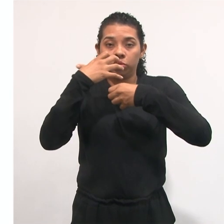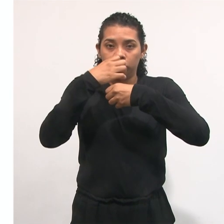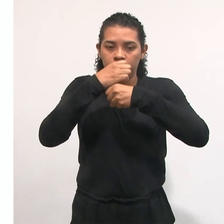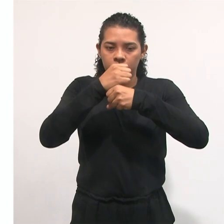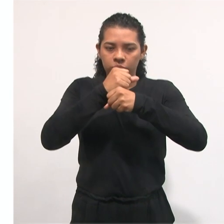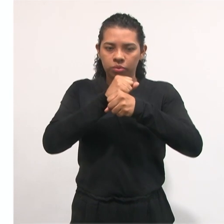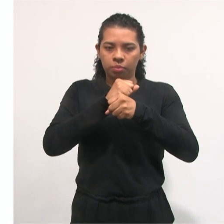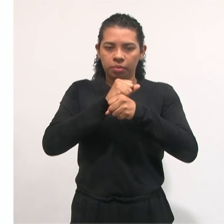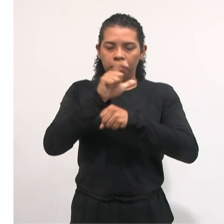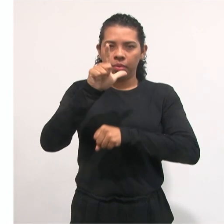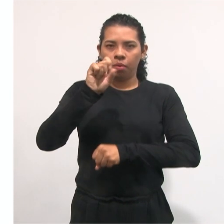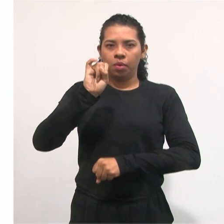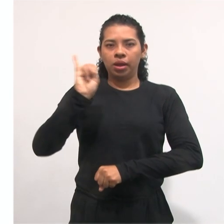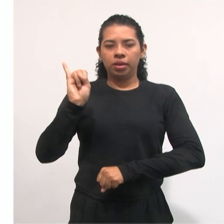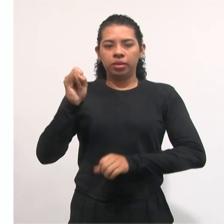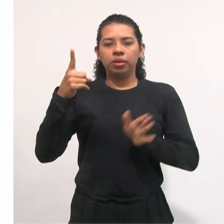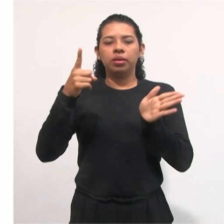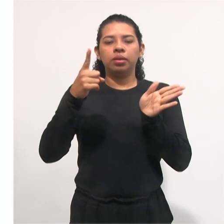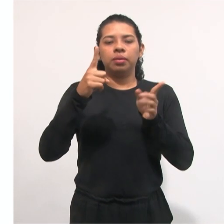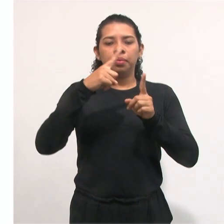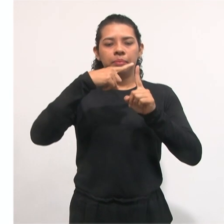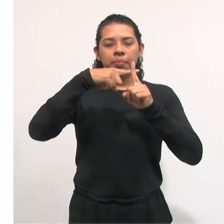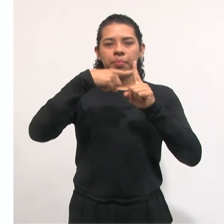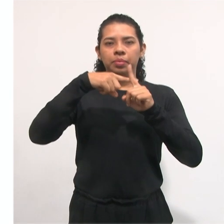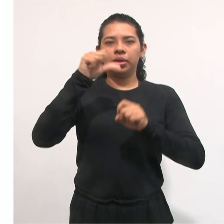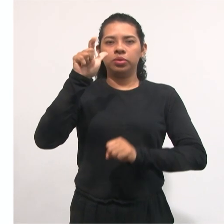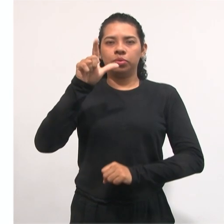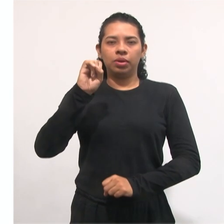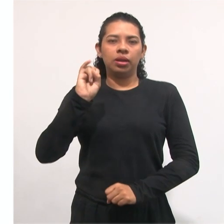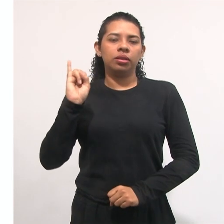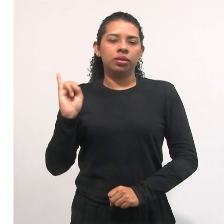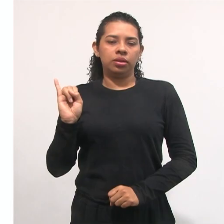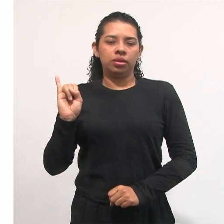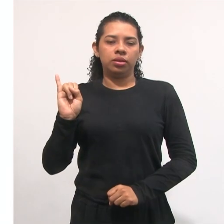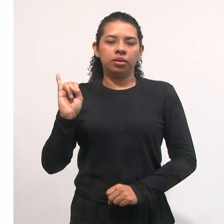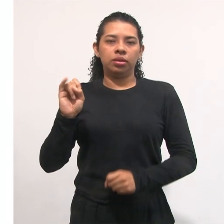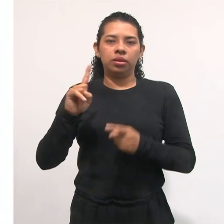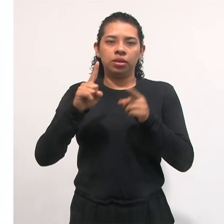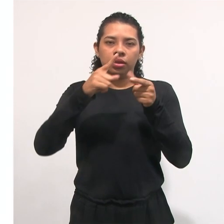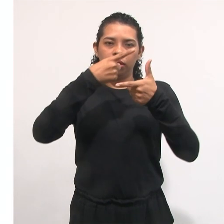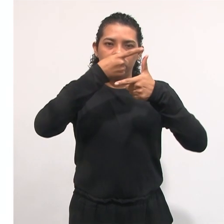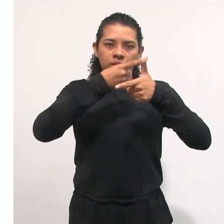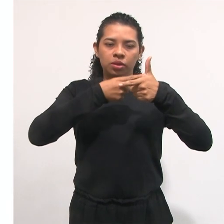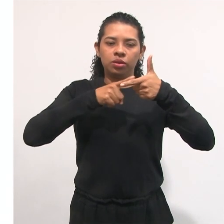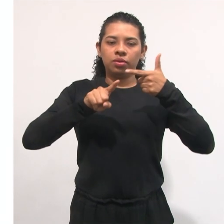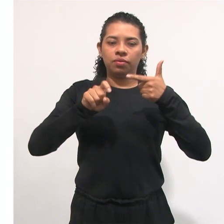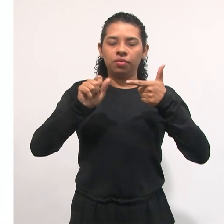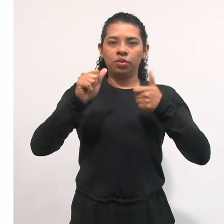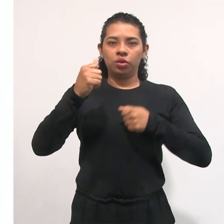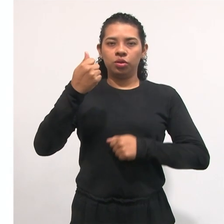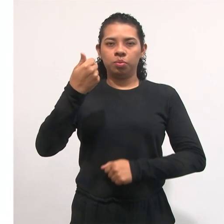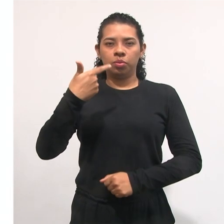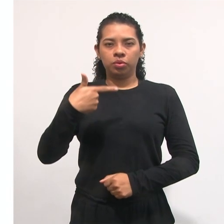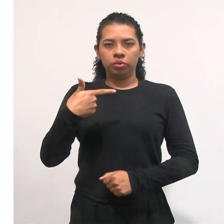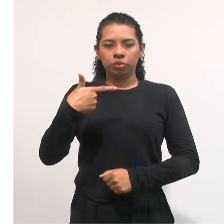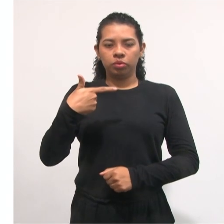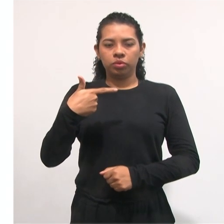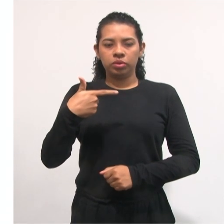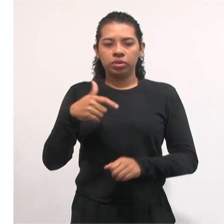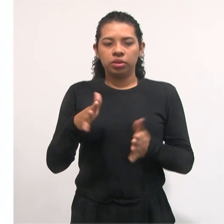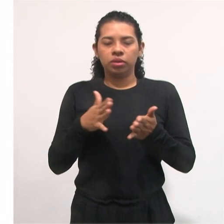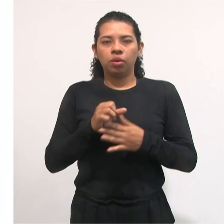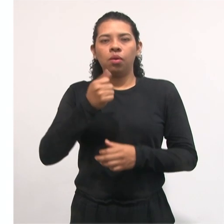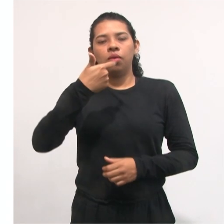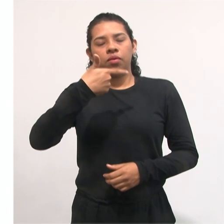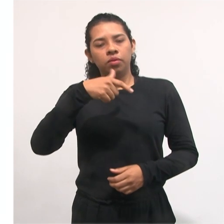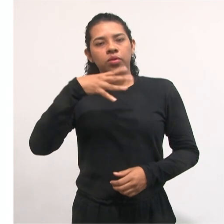Ora, você soma o limite inferior mais o limite superior e divide por 2, ok? Então, por exemplo,